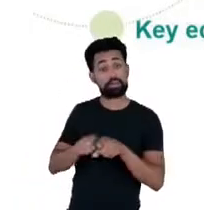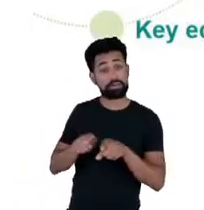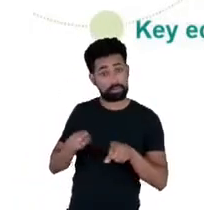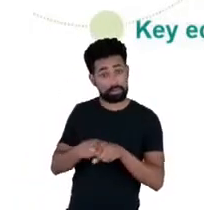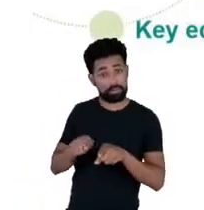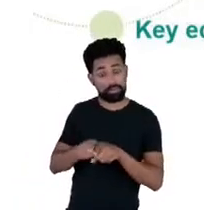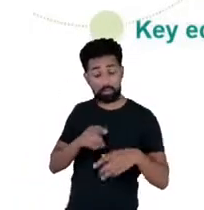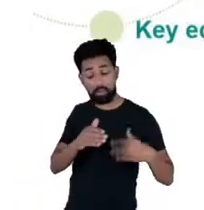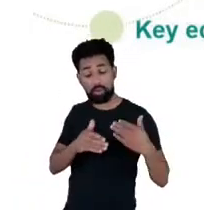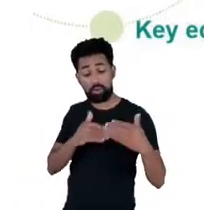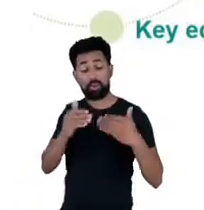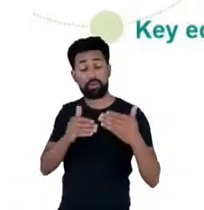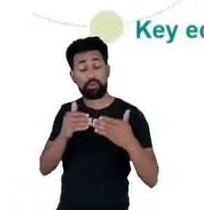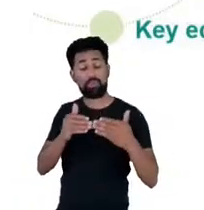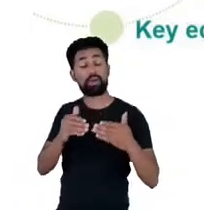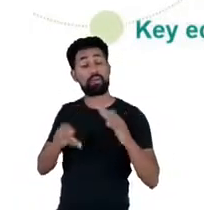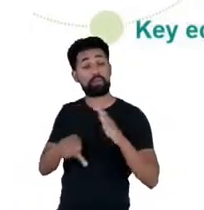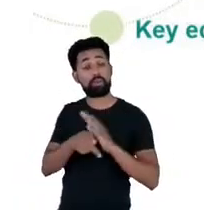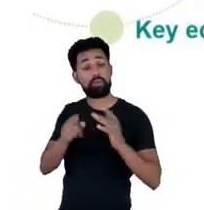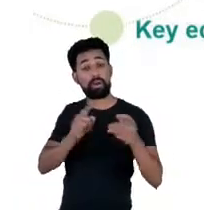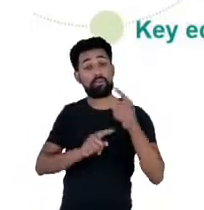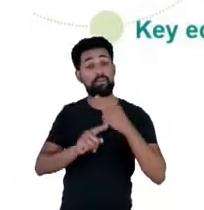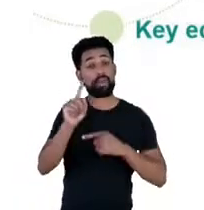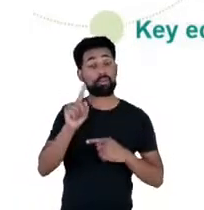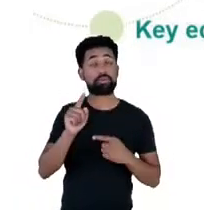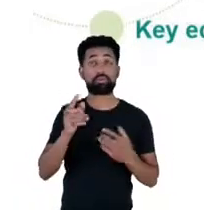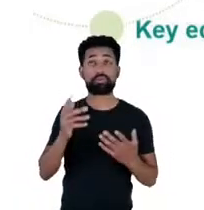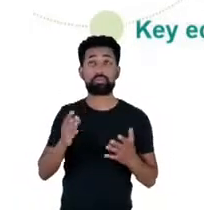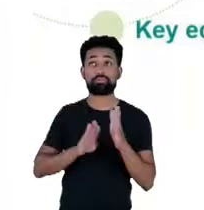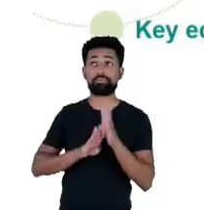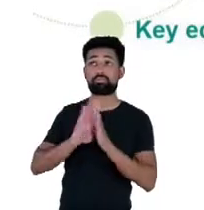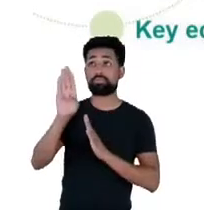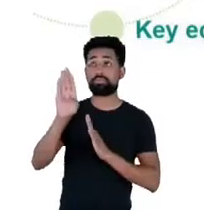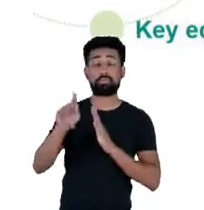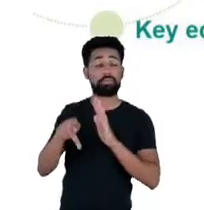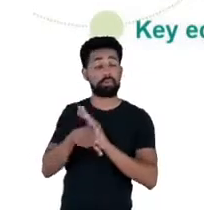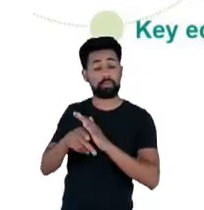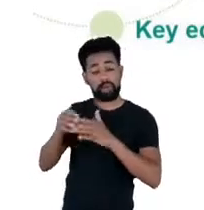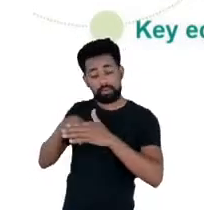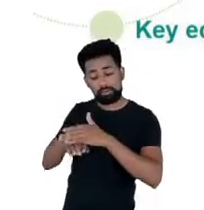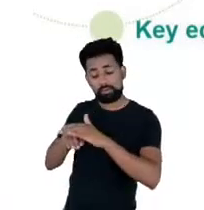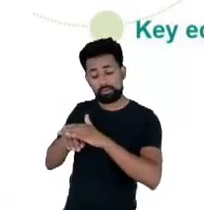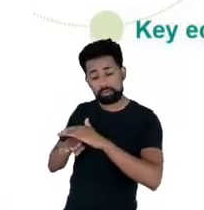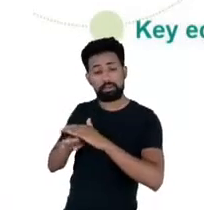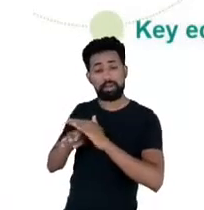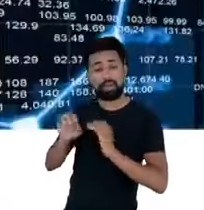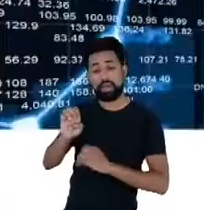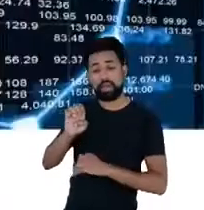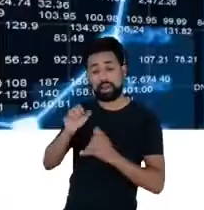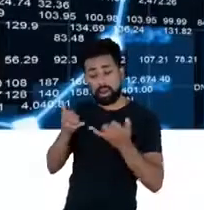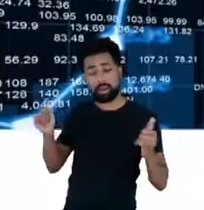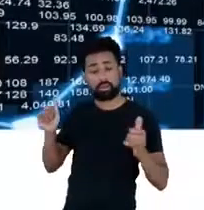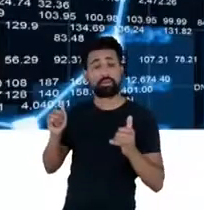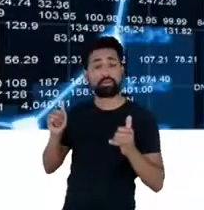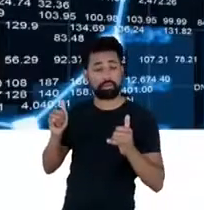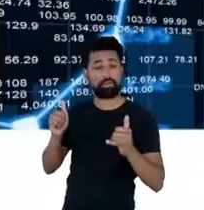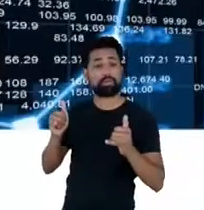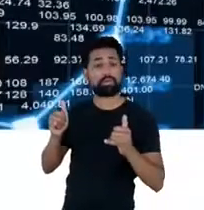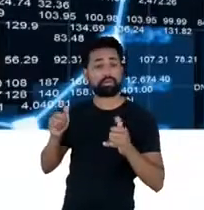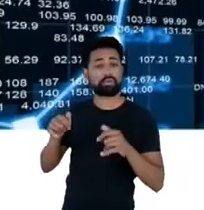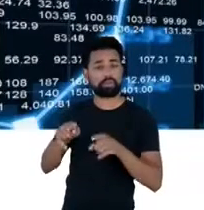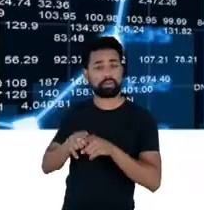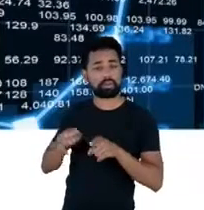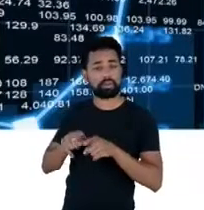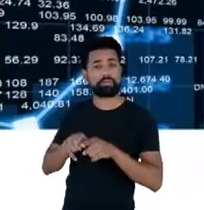promovendo avanços no armazenamento eletroquímico de alta capacidade, a energia para o